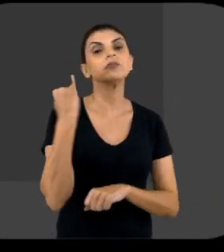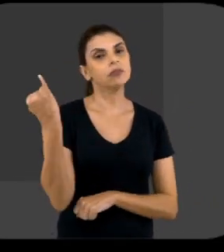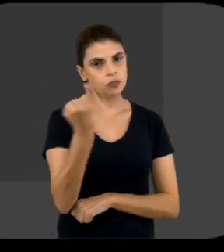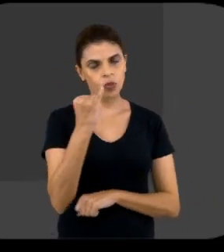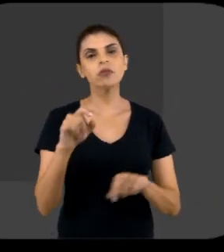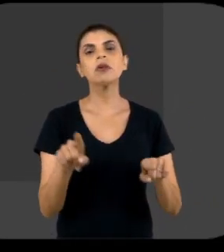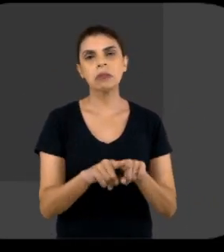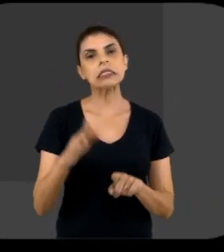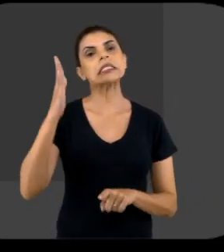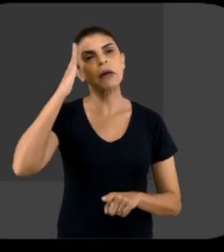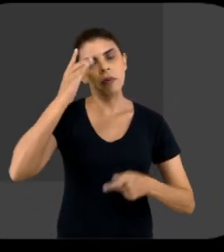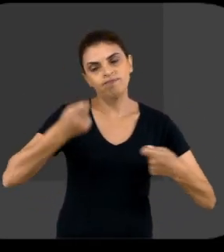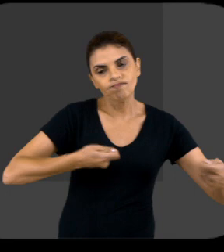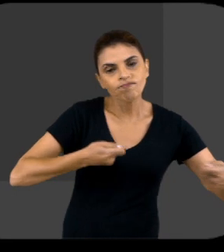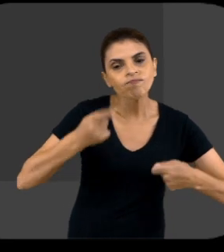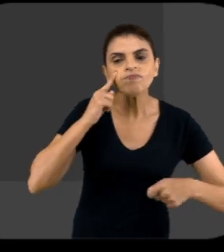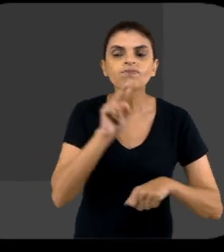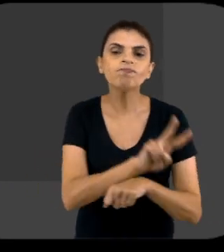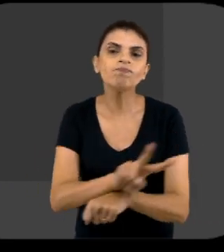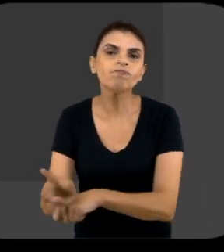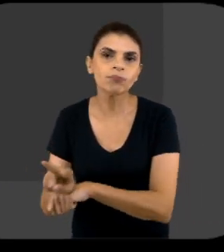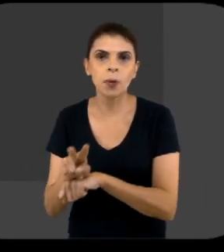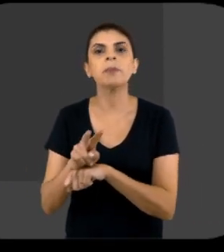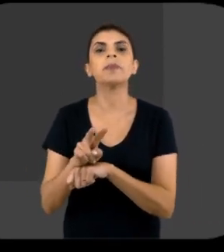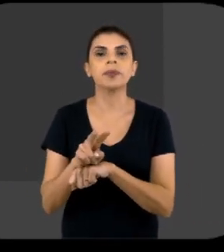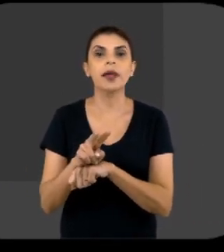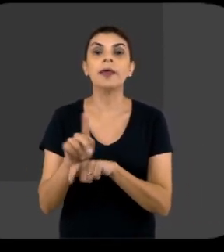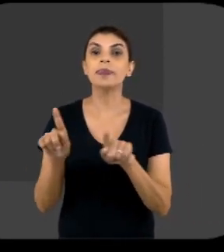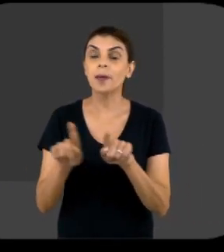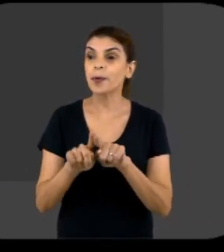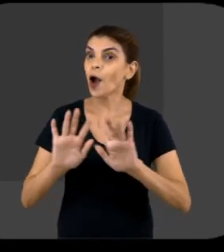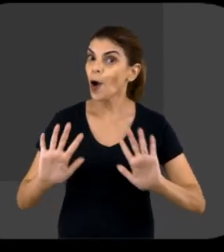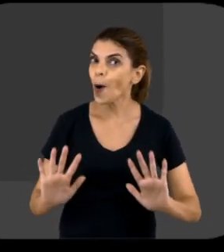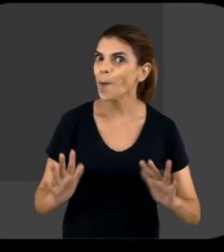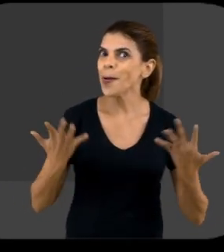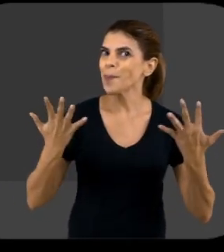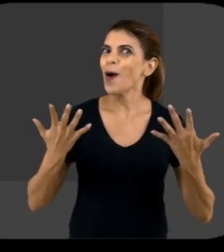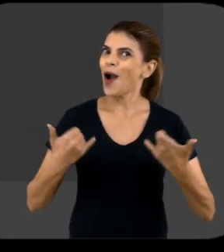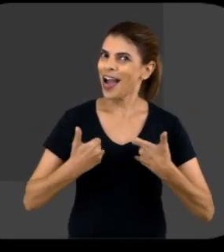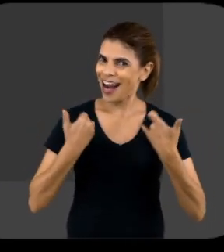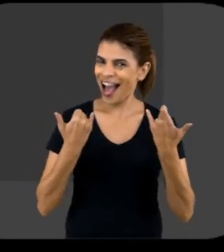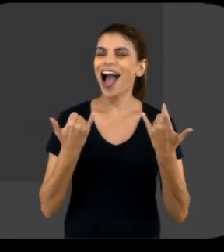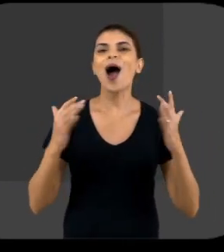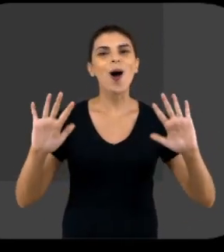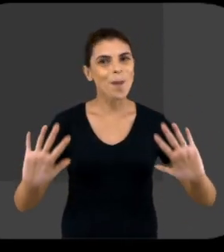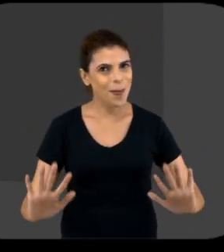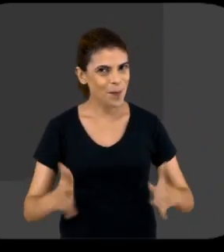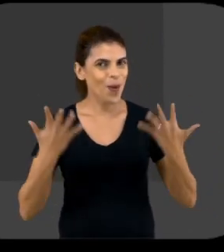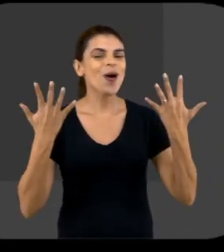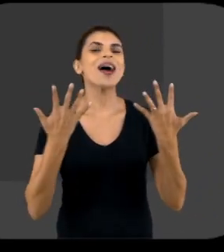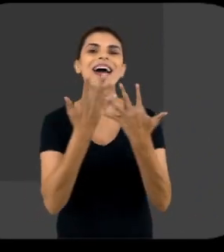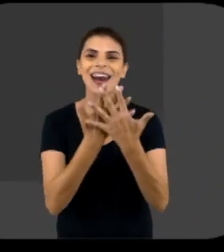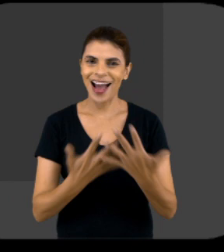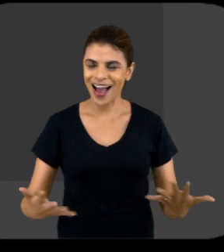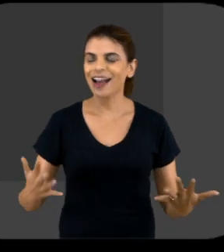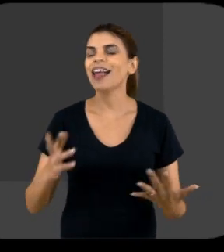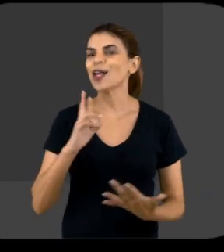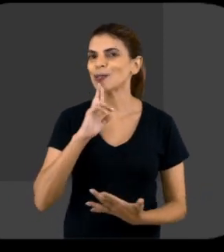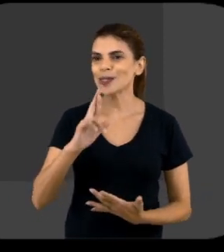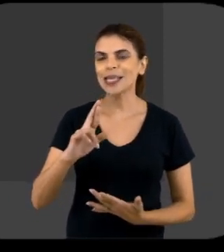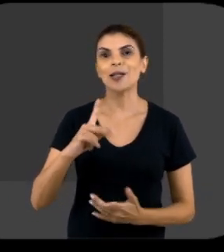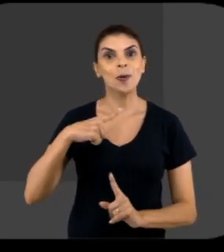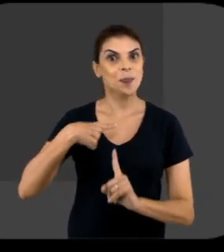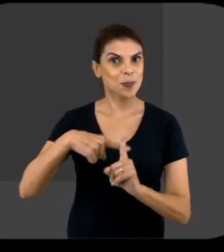importante também, monitorar a percepção das pessoas. Comemorar resultados positivos é